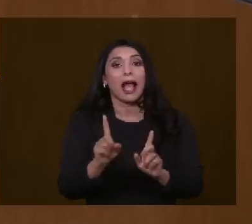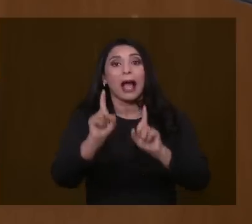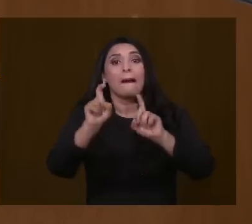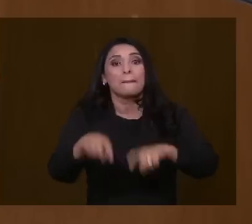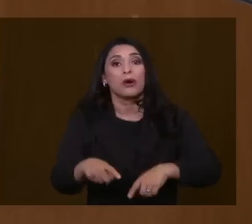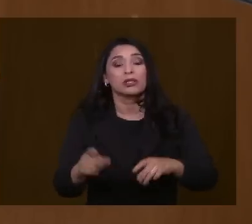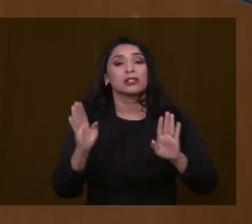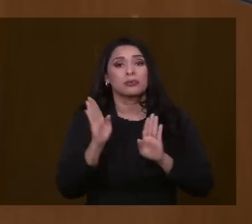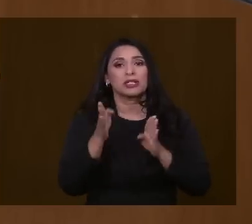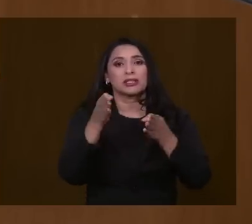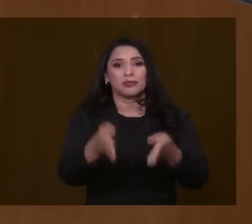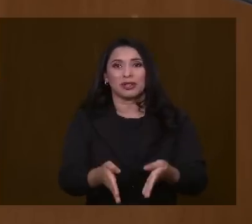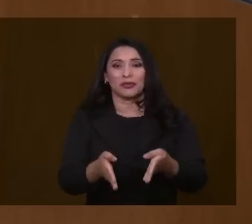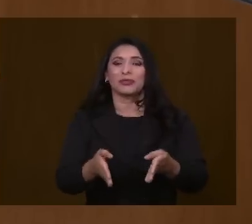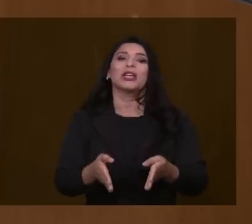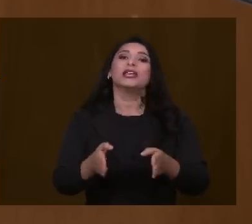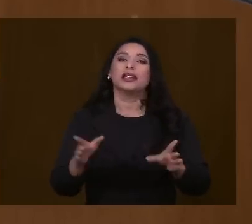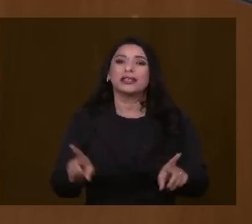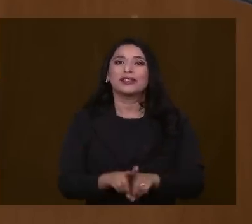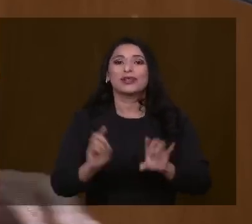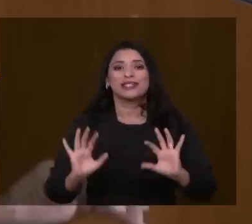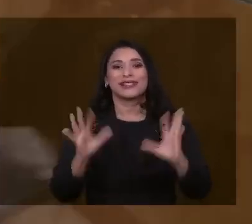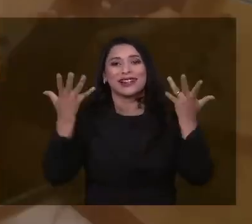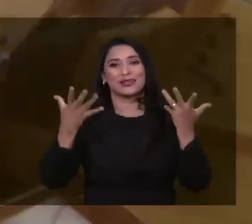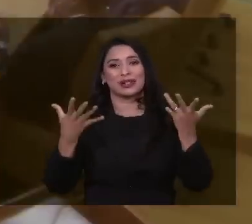isso, celebramos. Seja feliz.